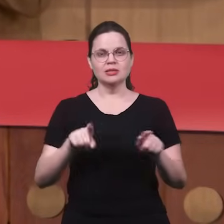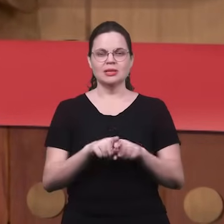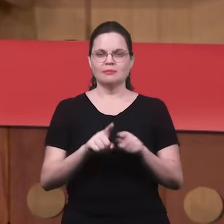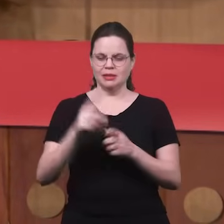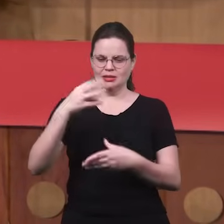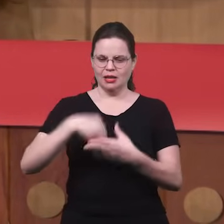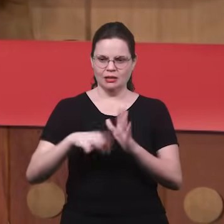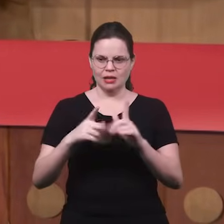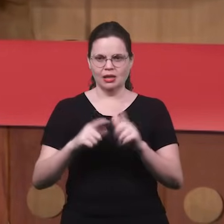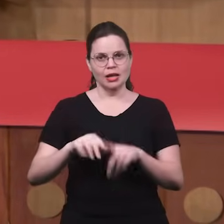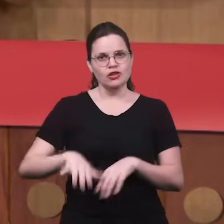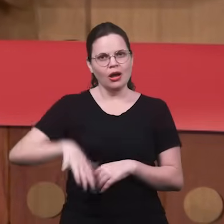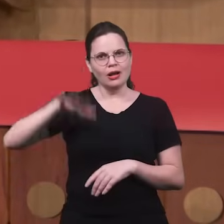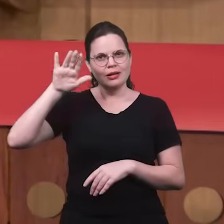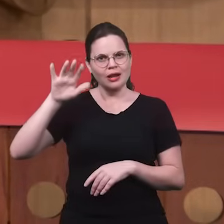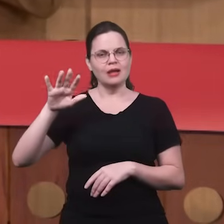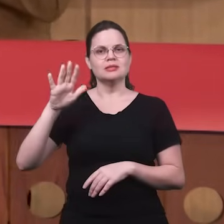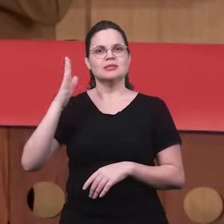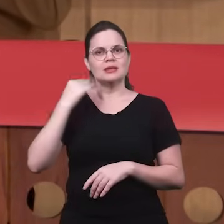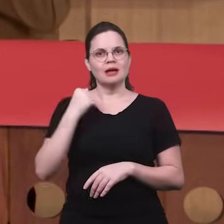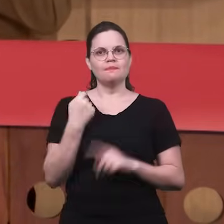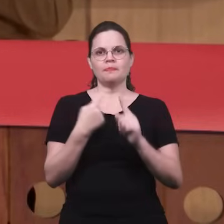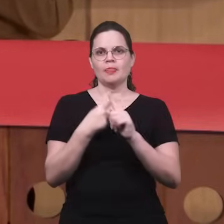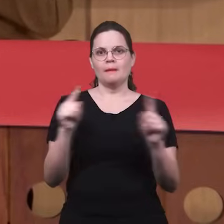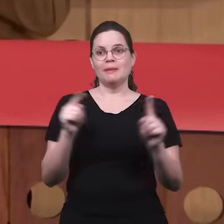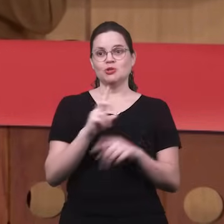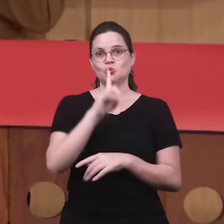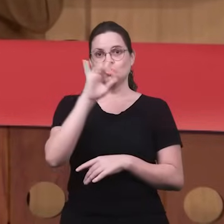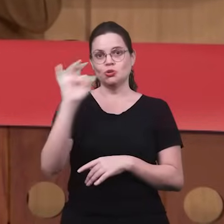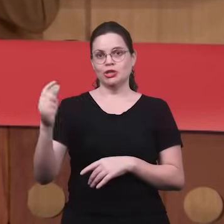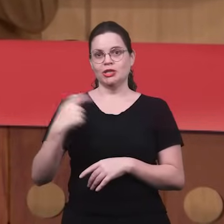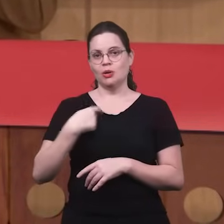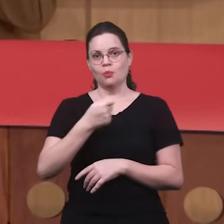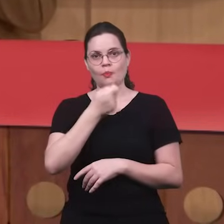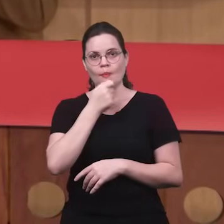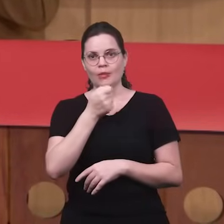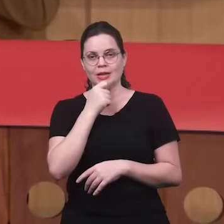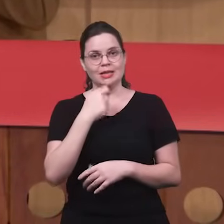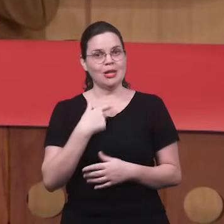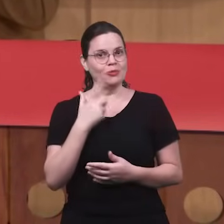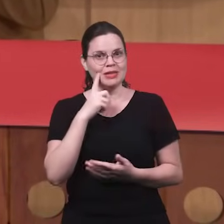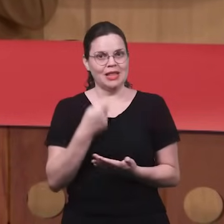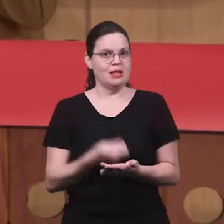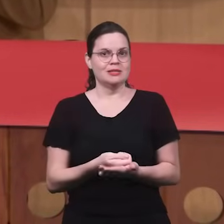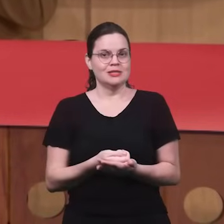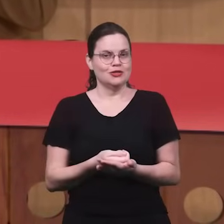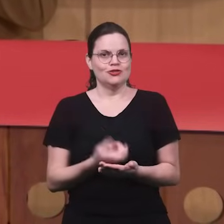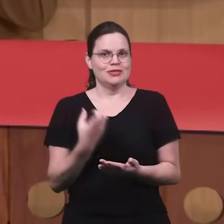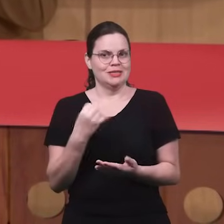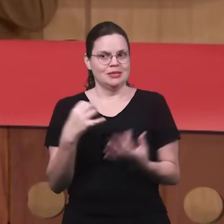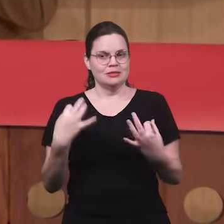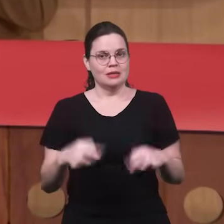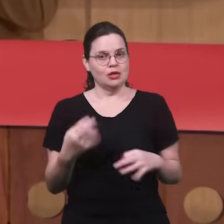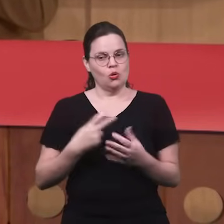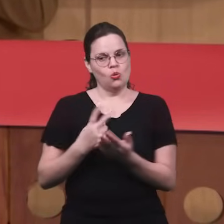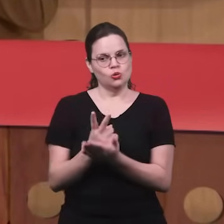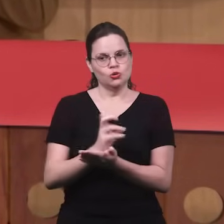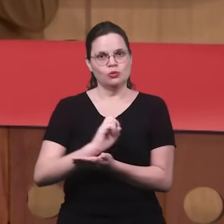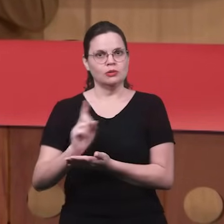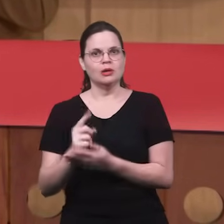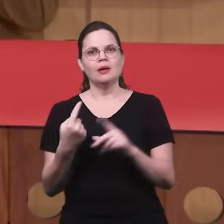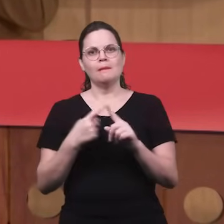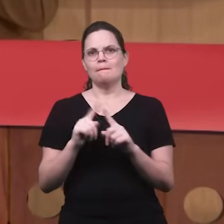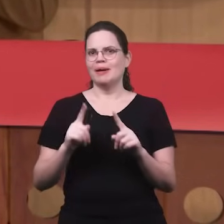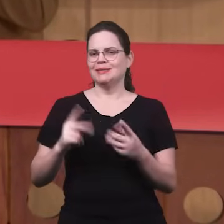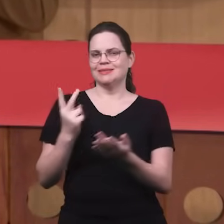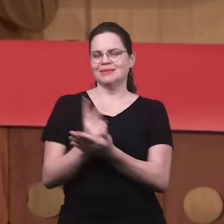fato dele nos preservar até esse dia, porque podia ter um acidente de carro, podia ter um problema, não. Deus nos